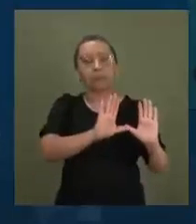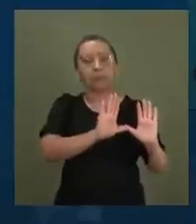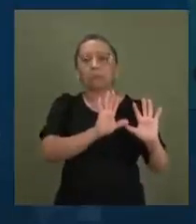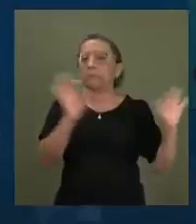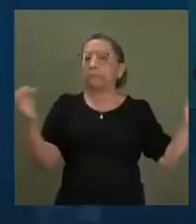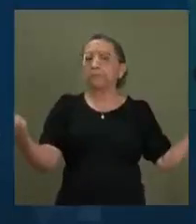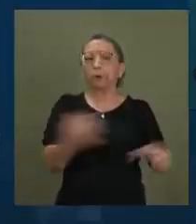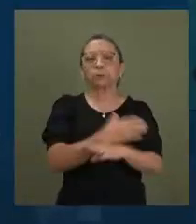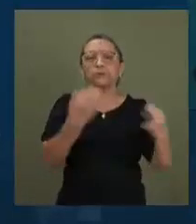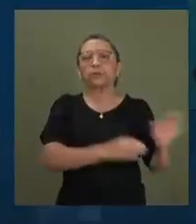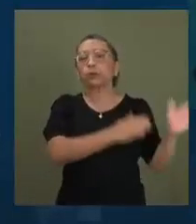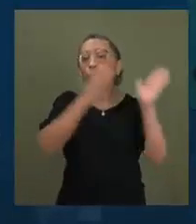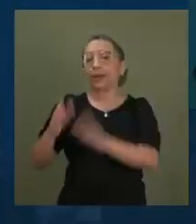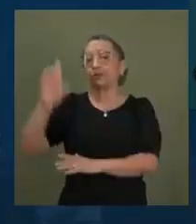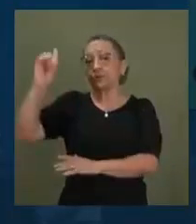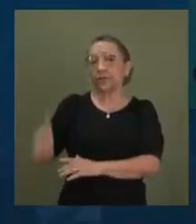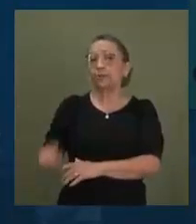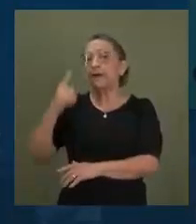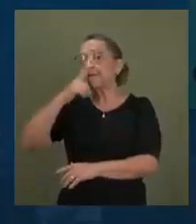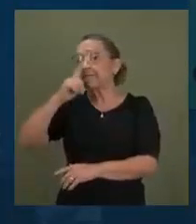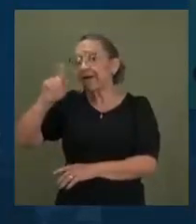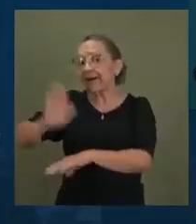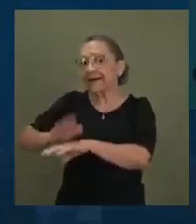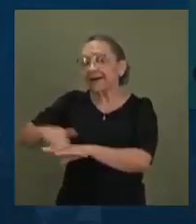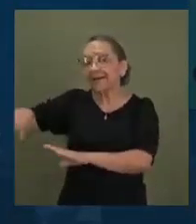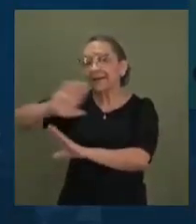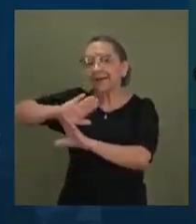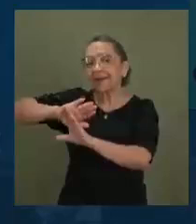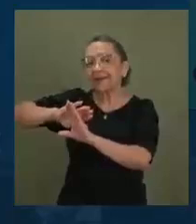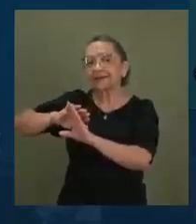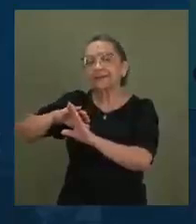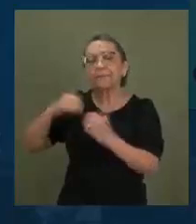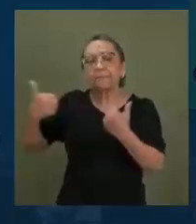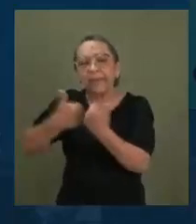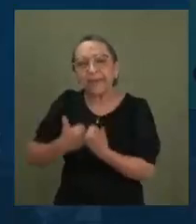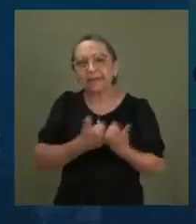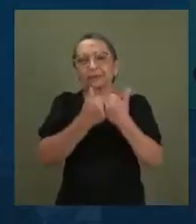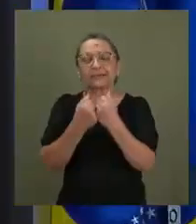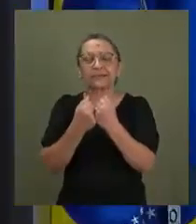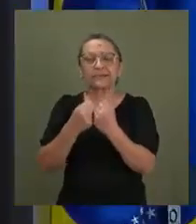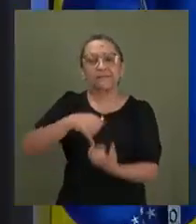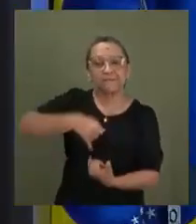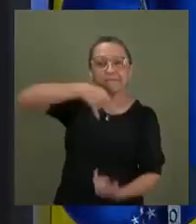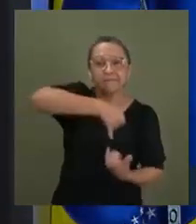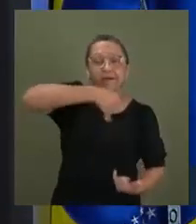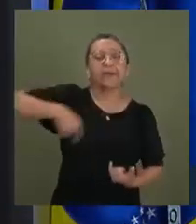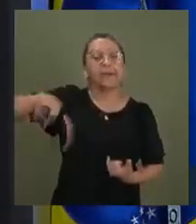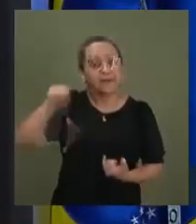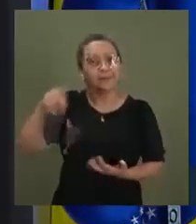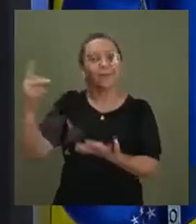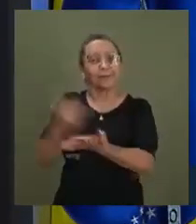direito uma falha na estrutura da parede das artérias. E é isso que leva à